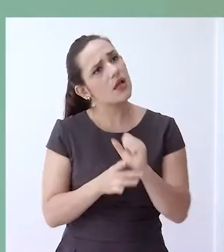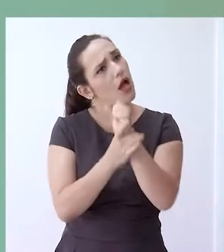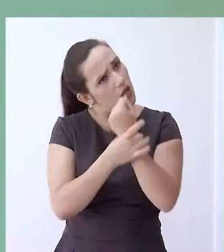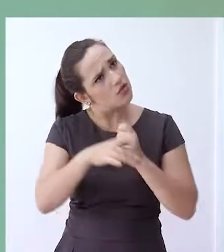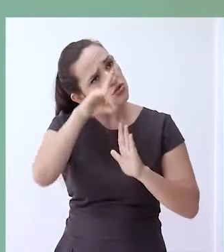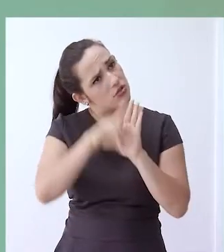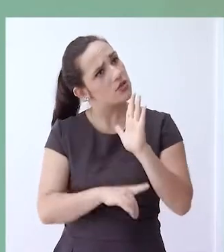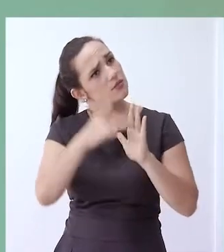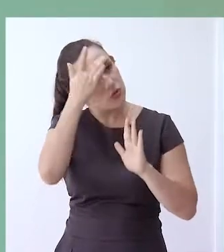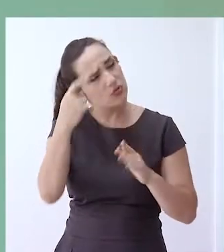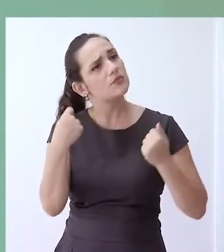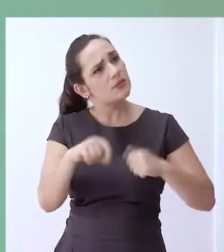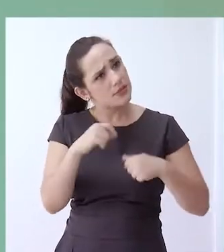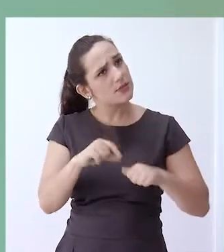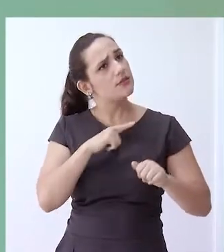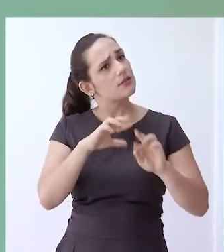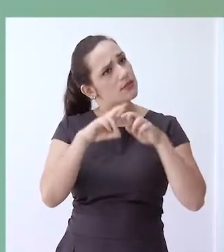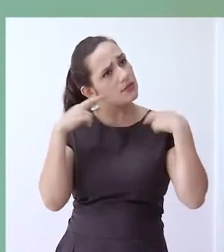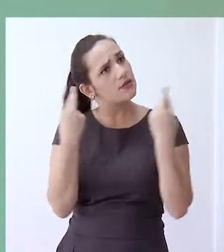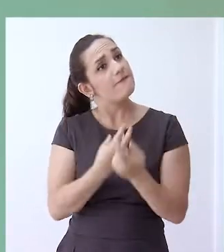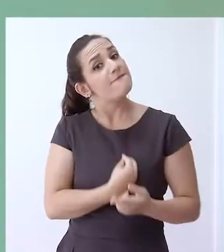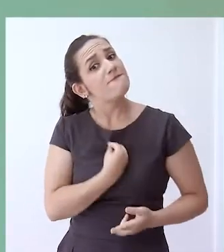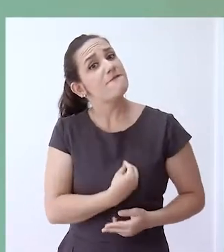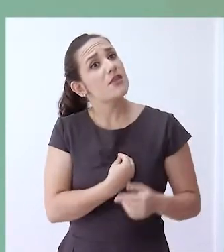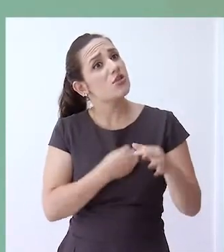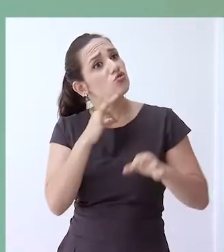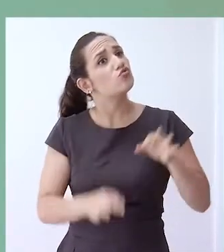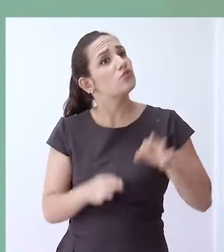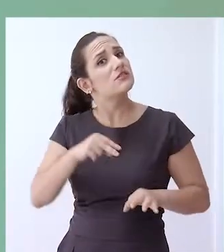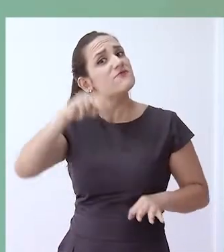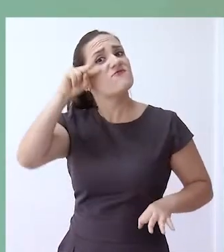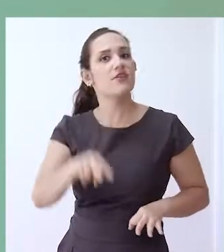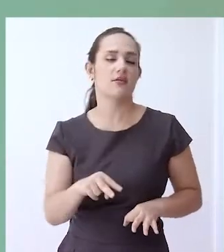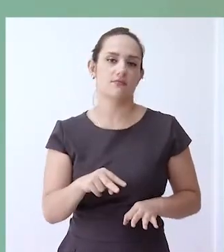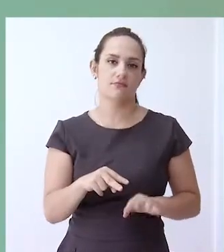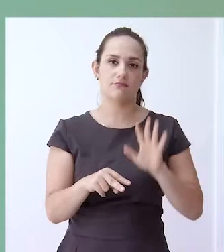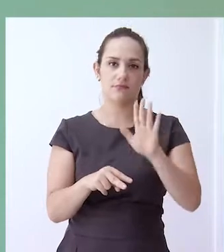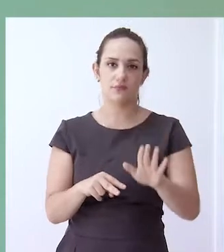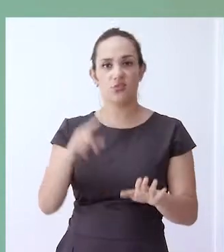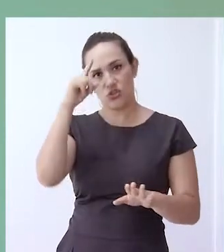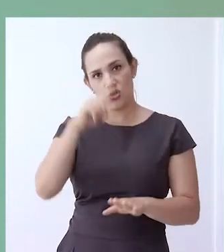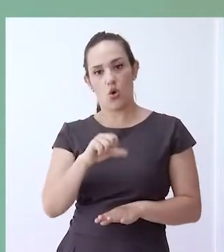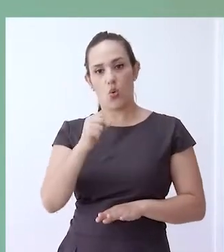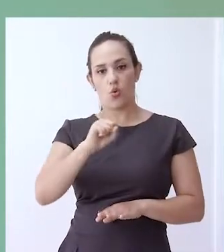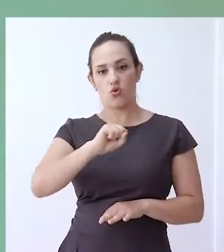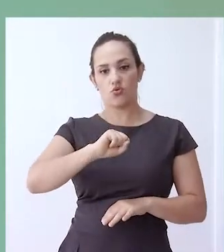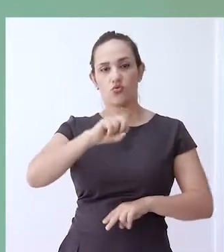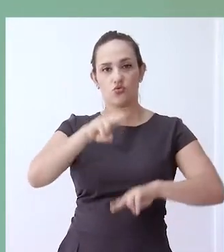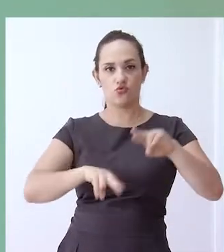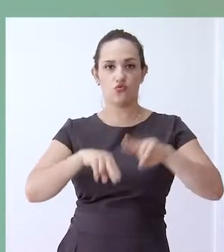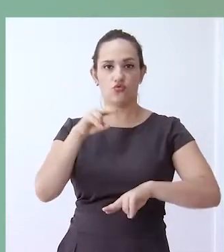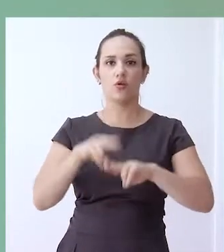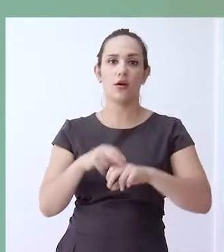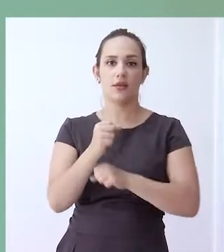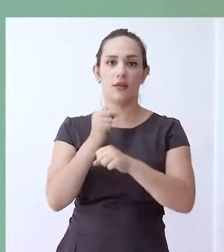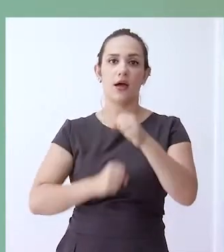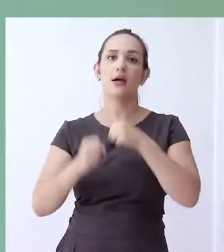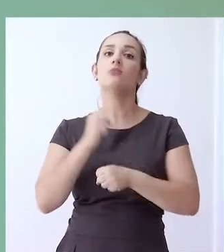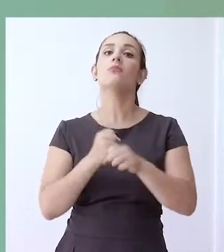isso efetivamente aconteceu, retornar às audiências presenciais desde 8 de junho do ano